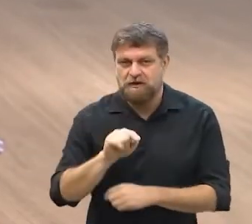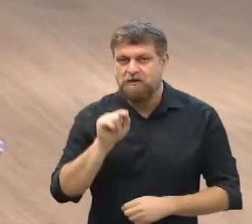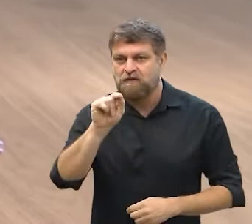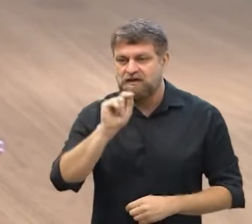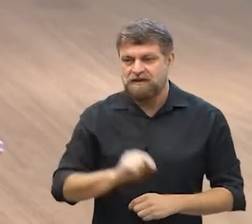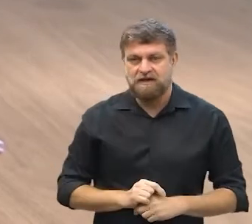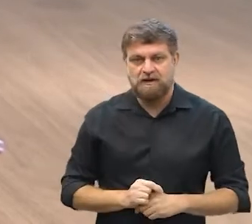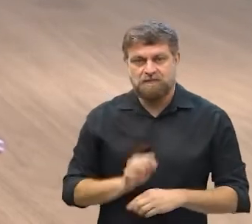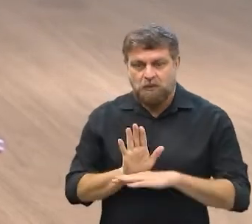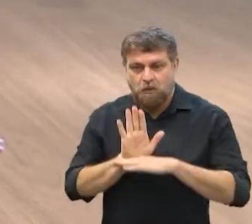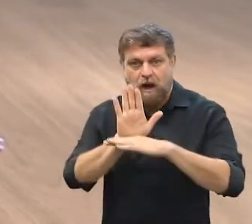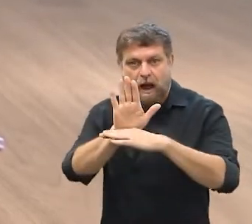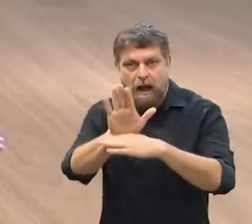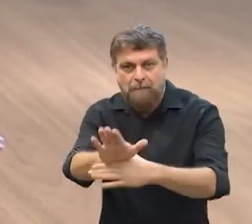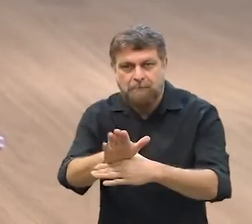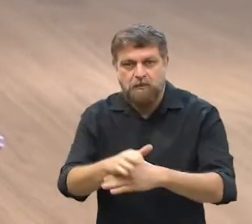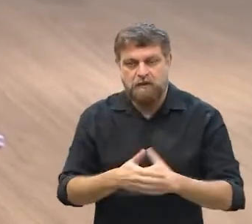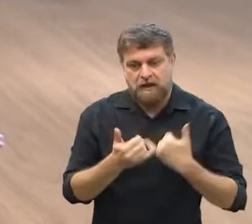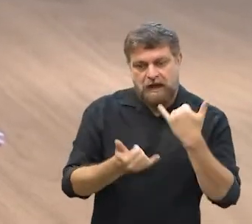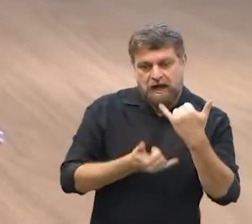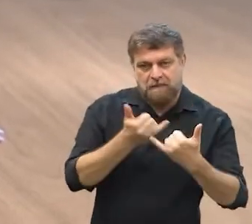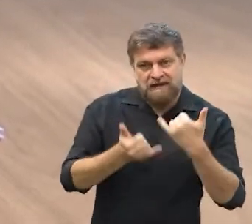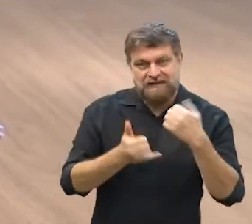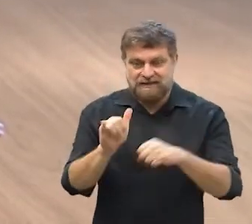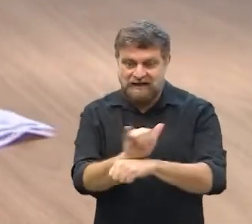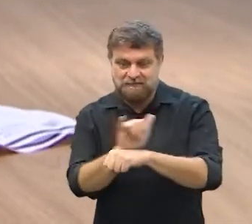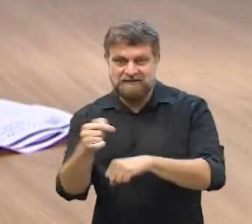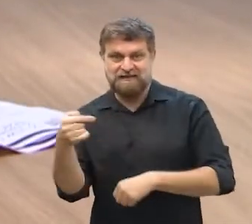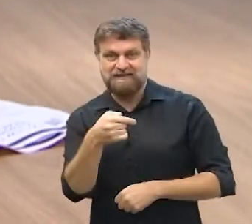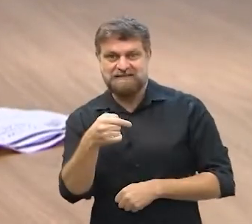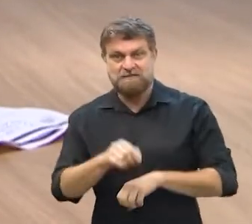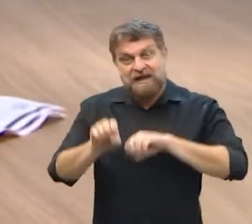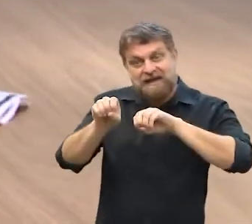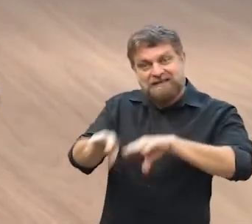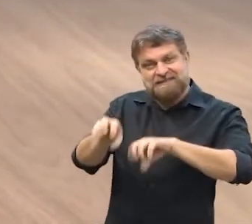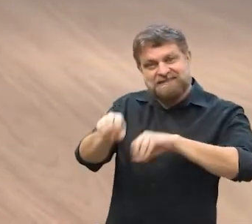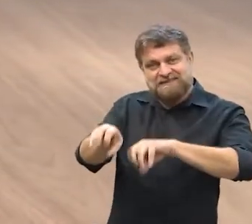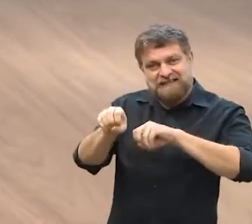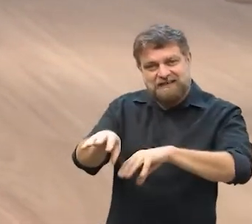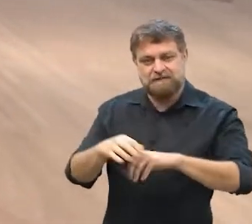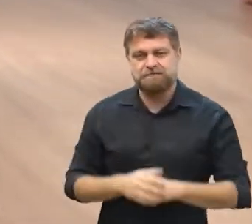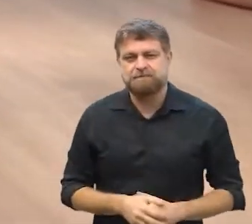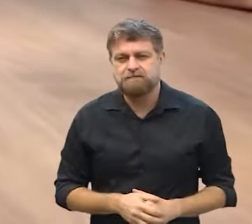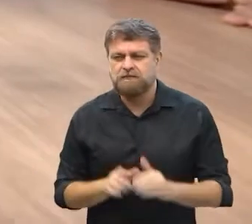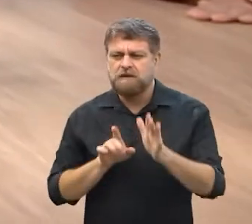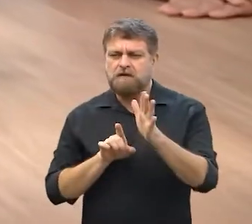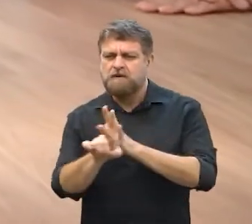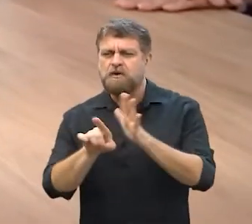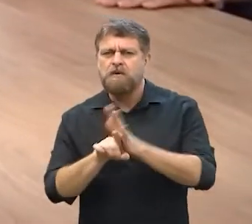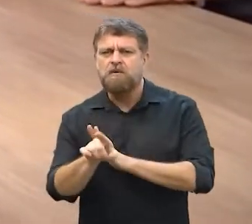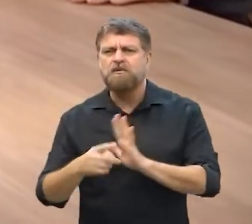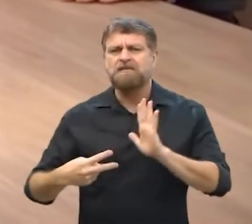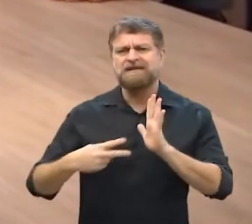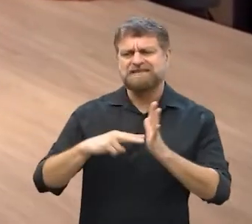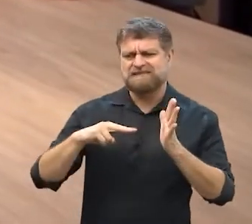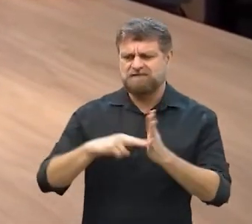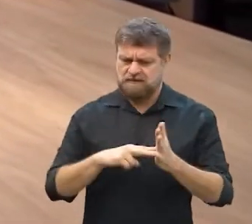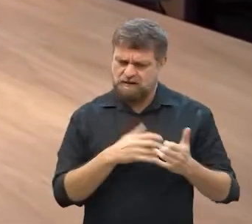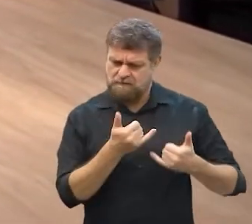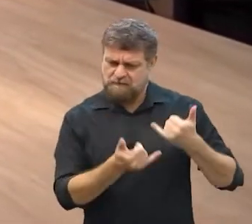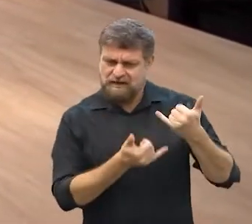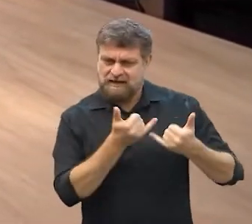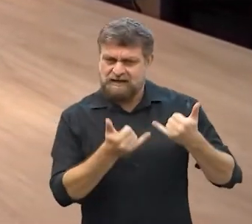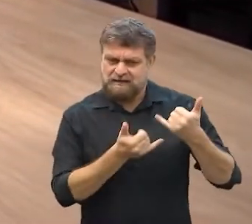são os benefícios do ensino lúdico. Primeiramente, eu vou perguntar para você justamente o que é o